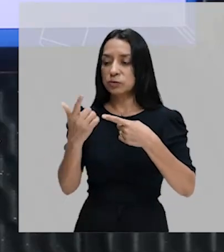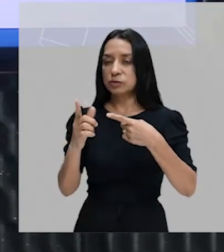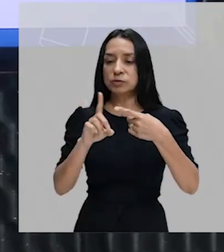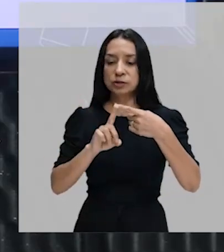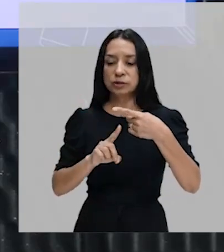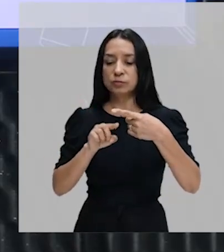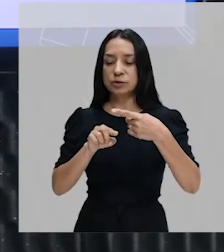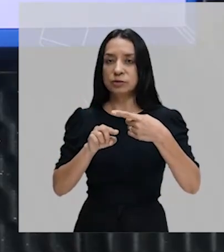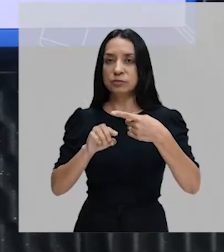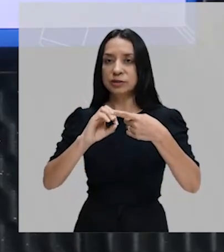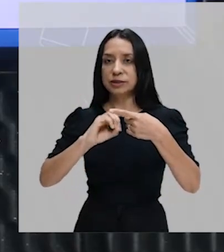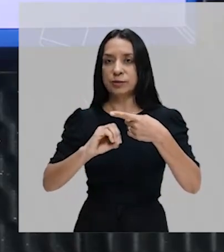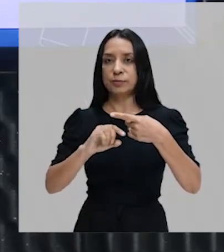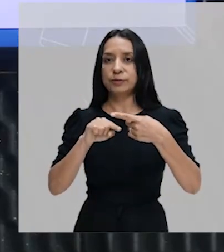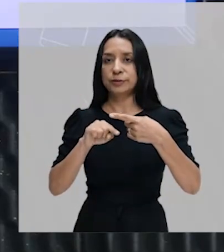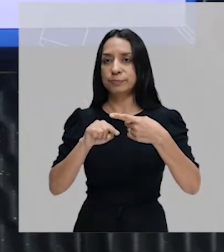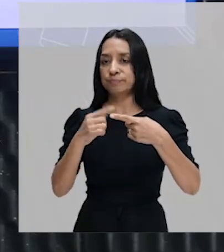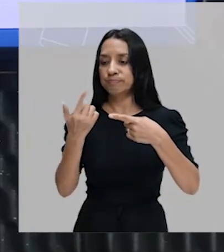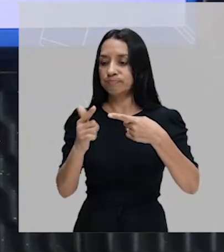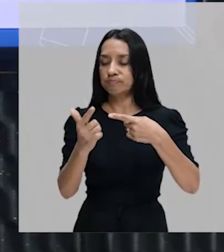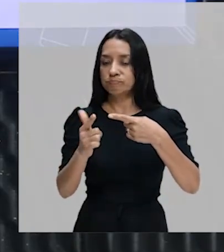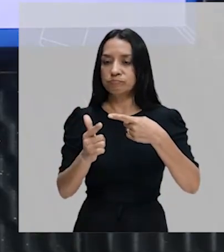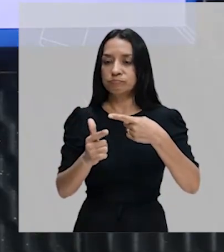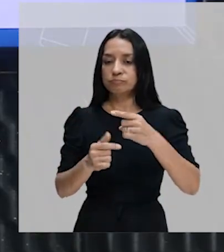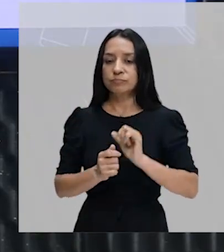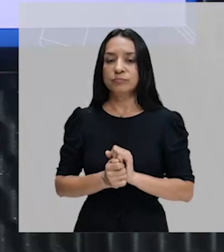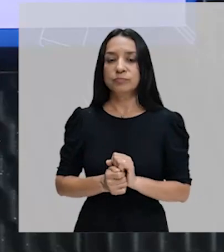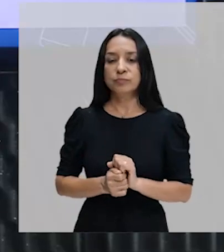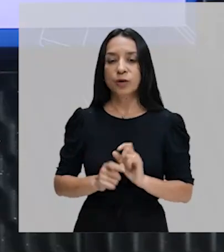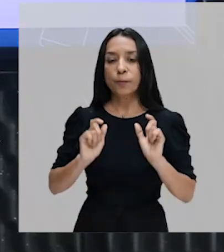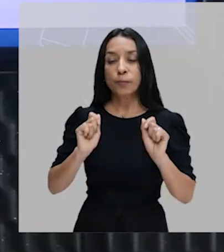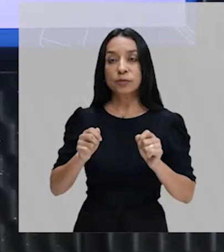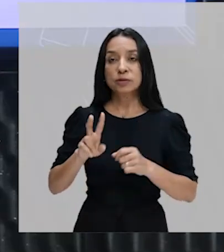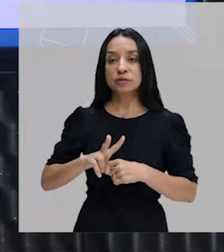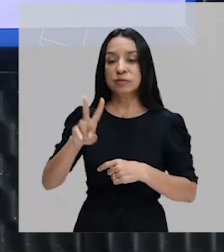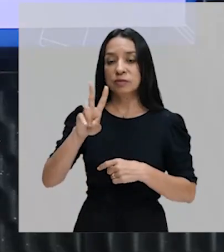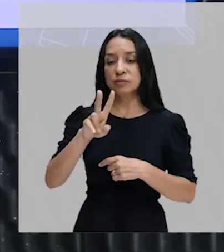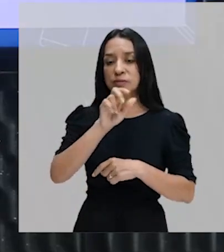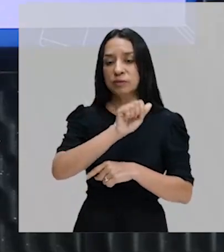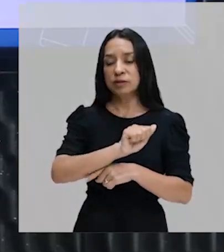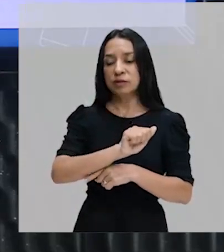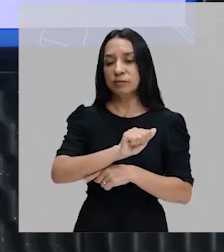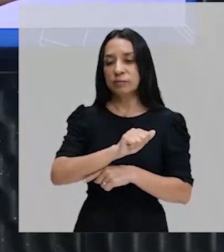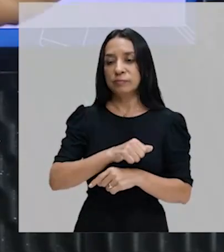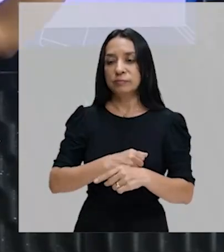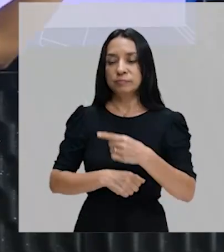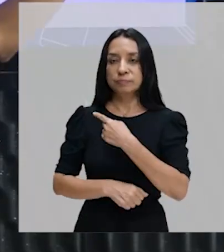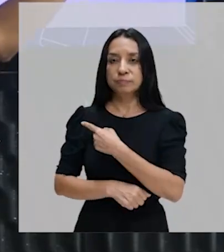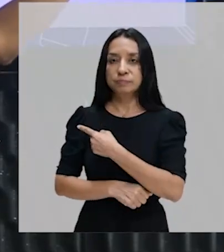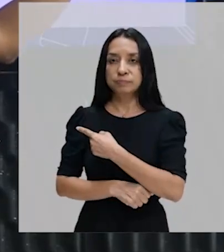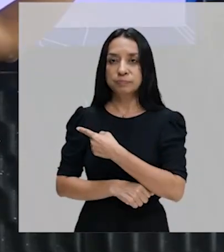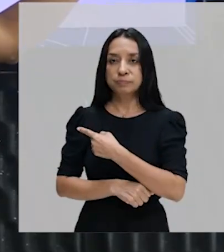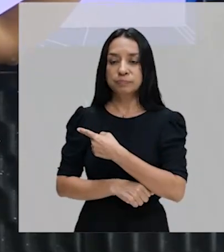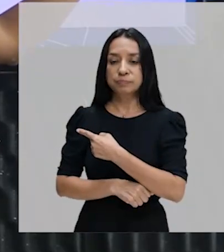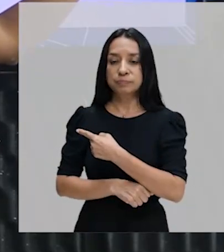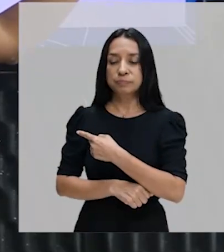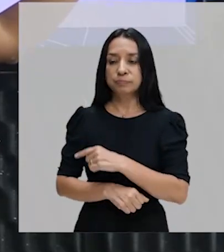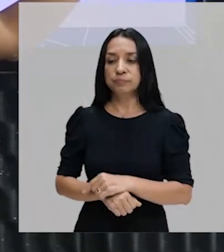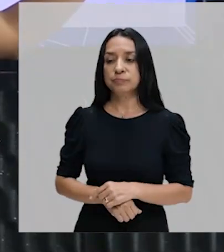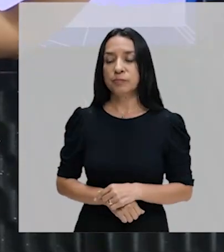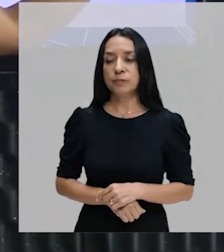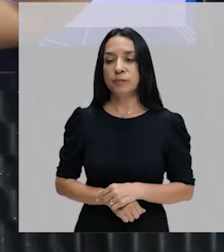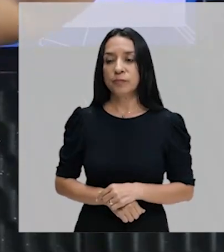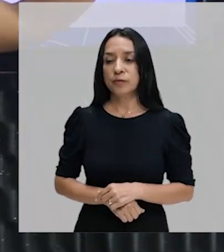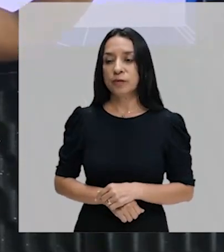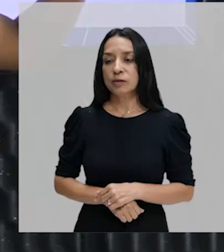tá? Bom, possíveis valores para A. Dentro desse intervalo aqui que foi dado, ó,